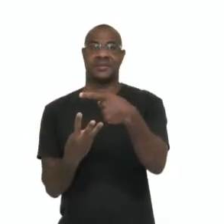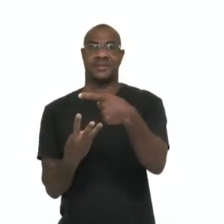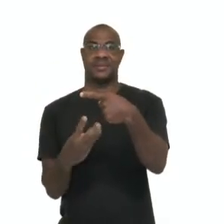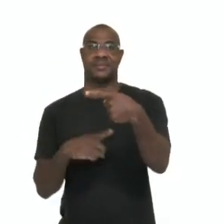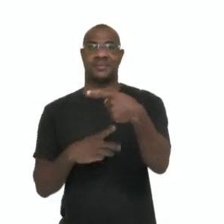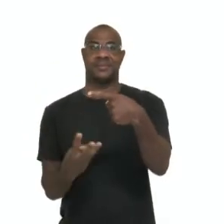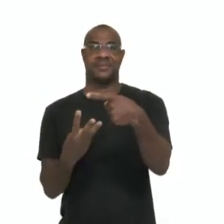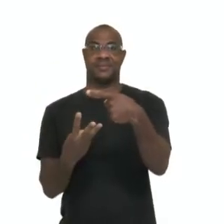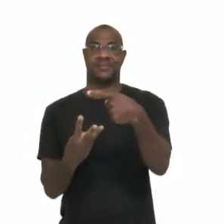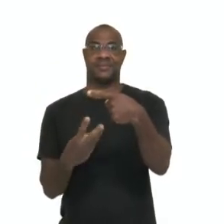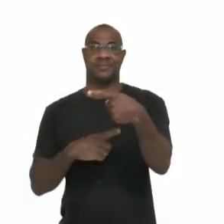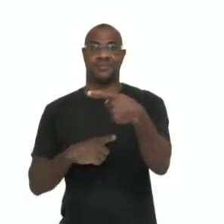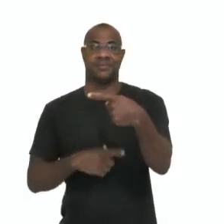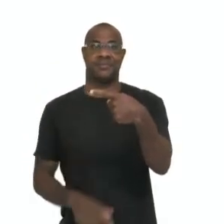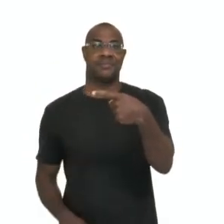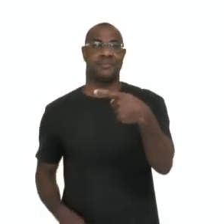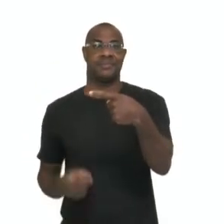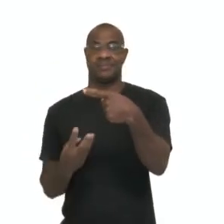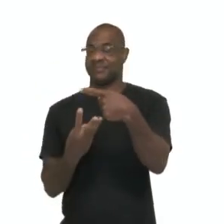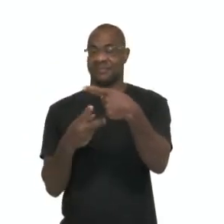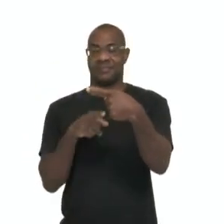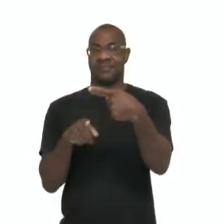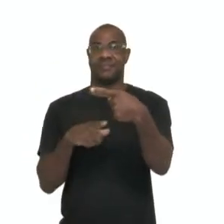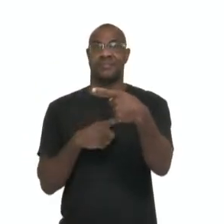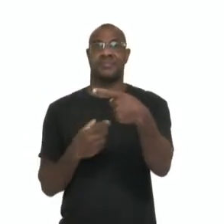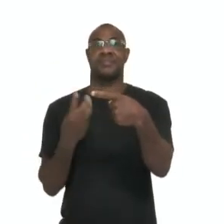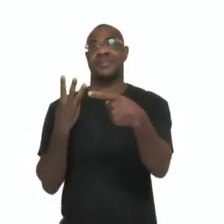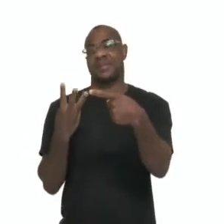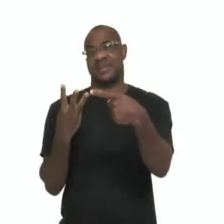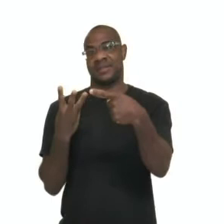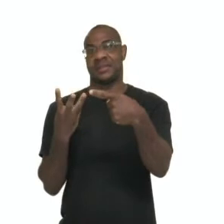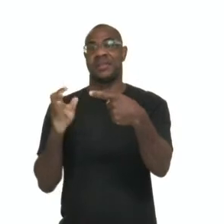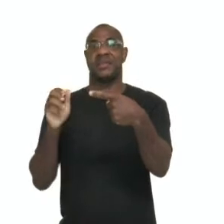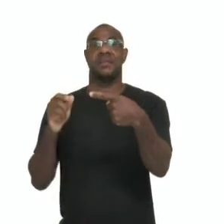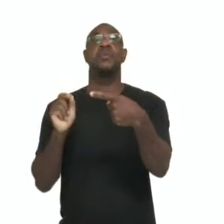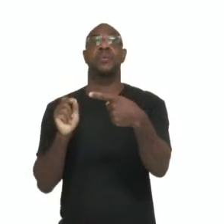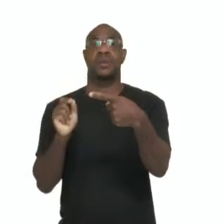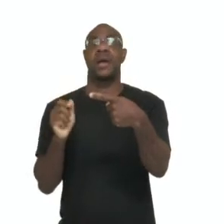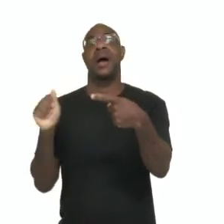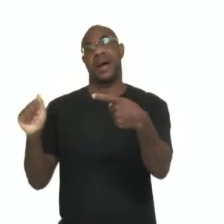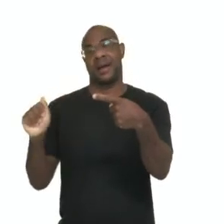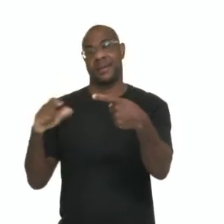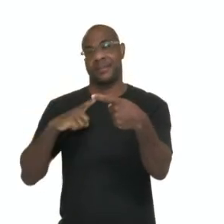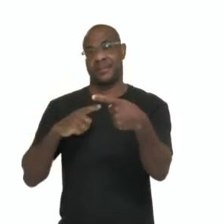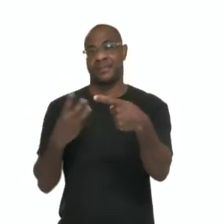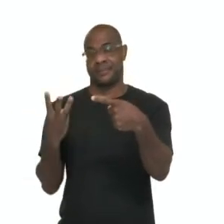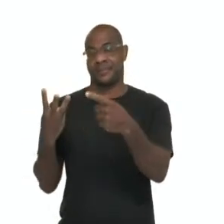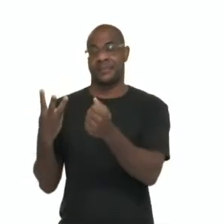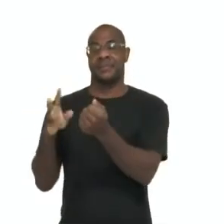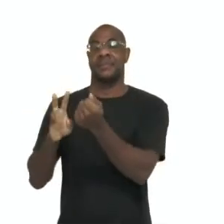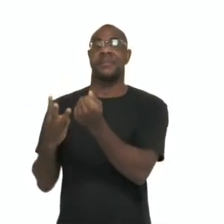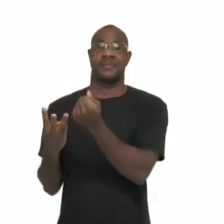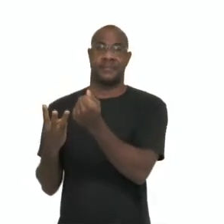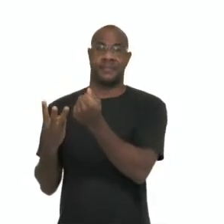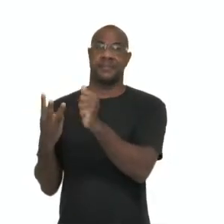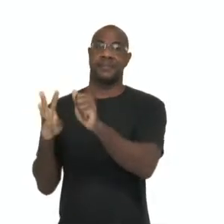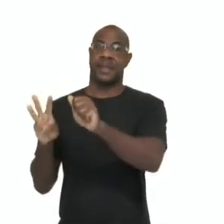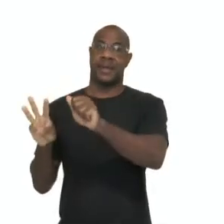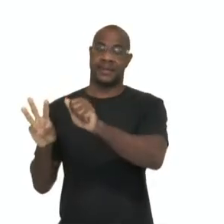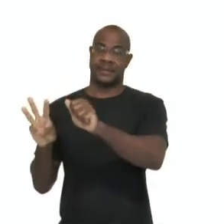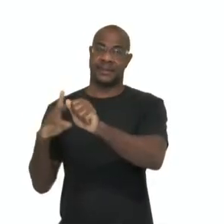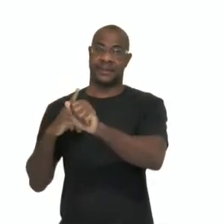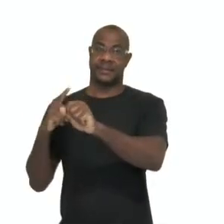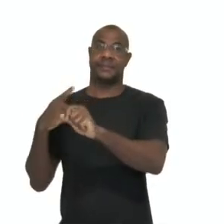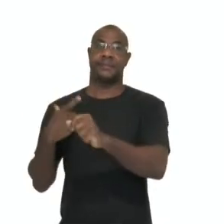7 sobre uma fatorial de 3, porque eu tenho repetidas 3 vezes a letra A. Então observe que sempre